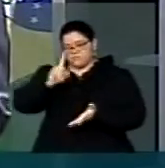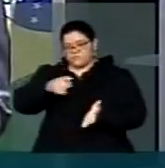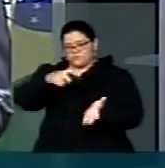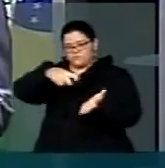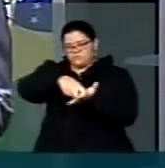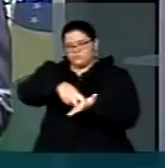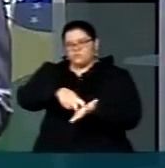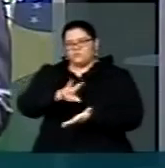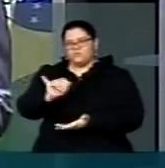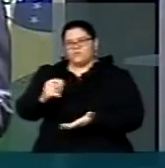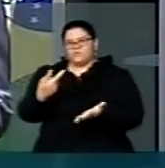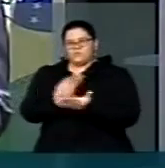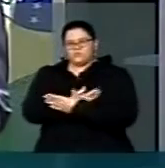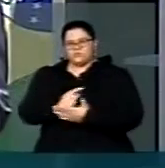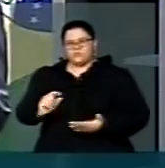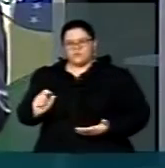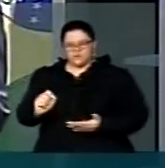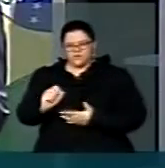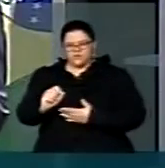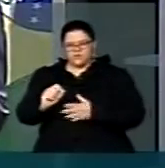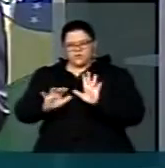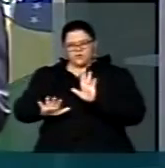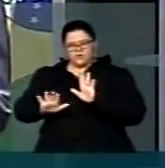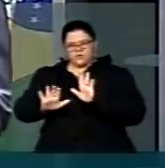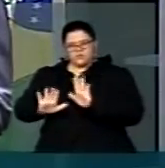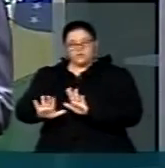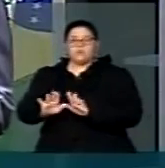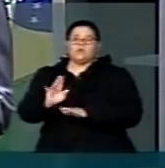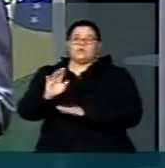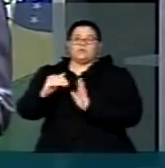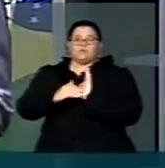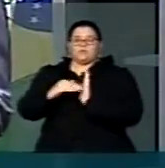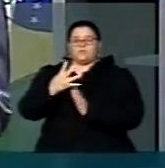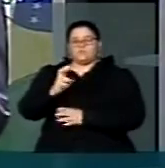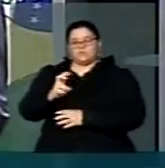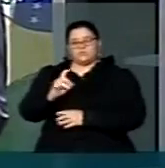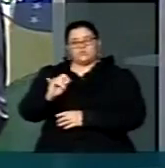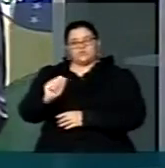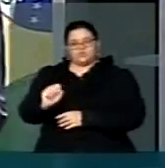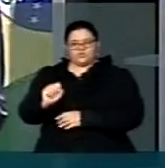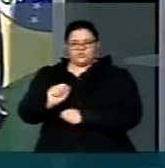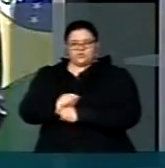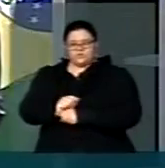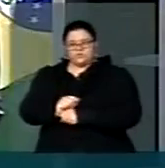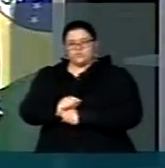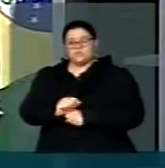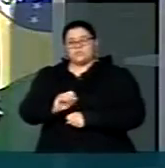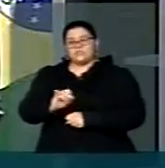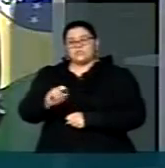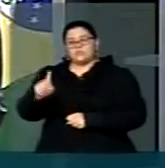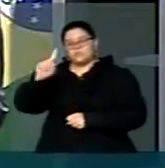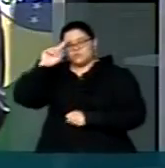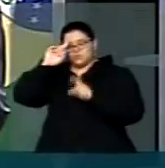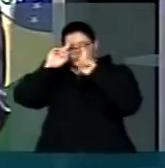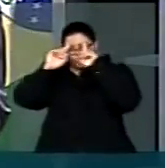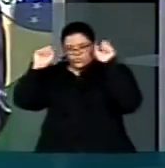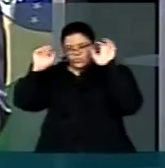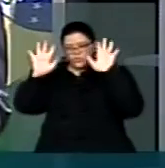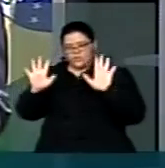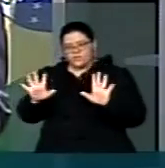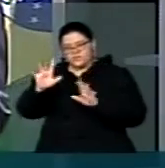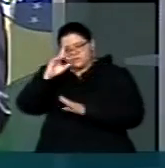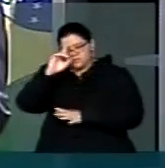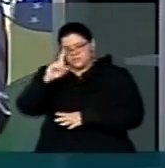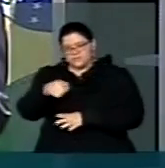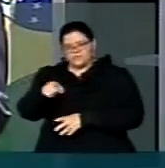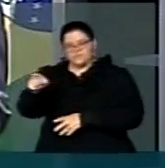a internação preventiva pelo prazo máximo de 45 dias, a critério da autoridade judiciária, levando-se em